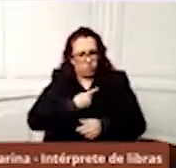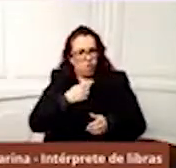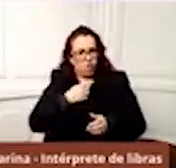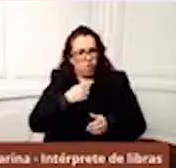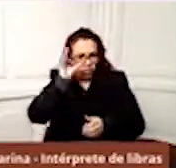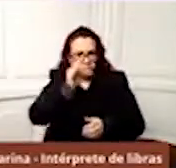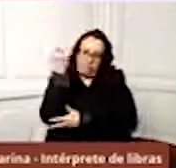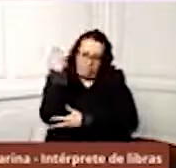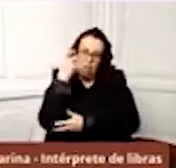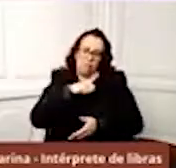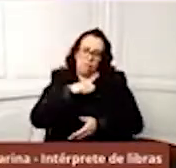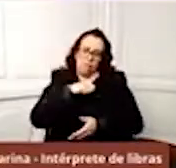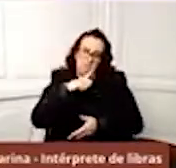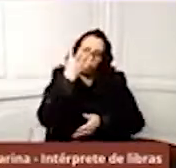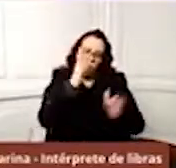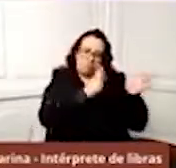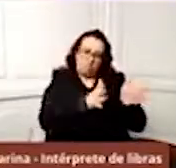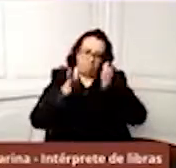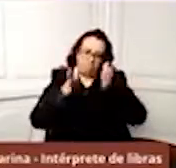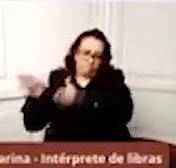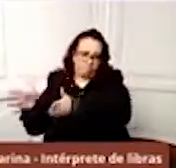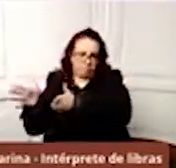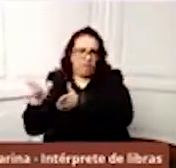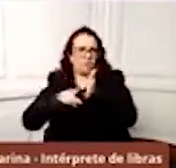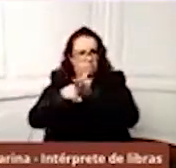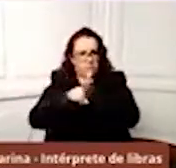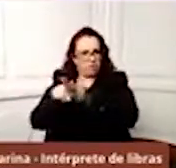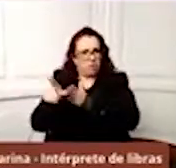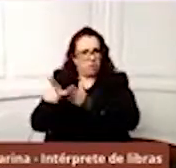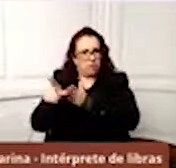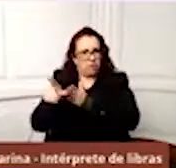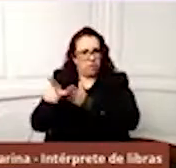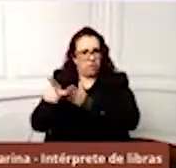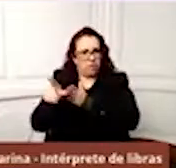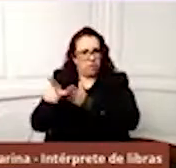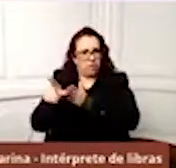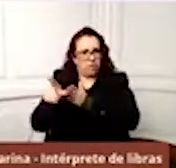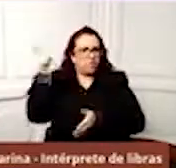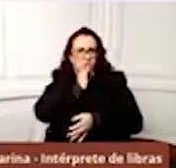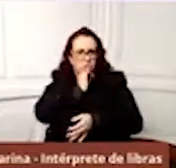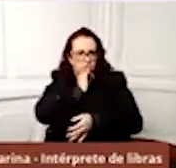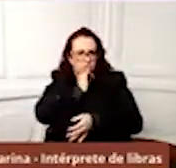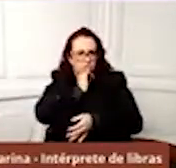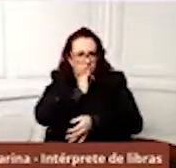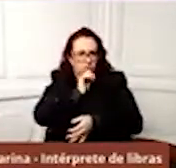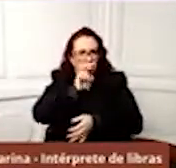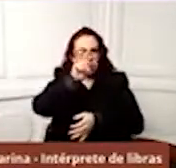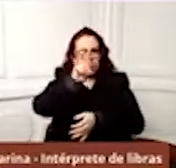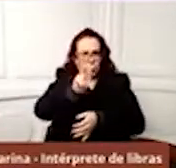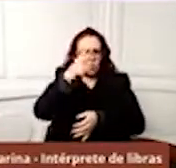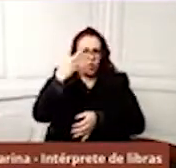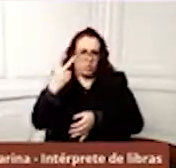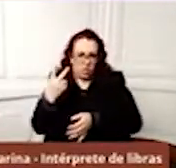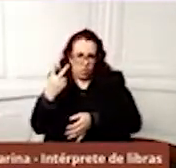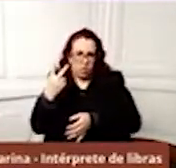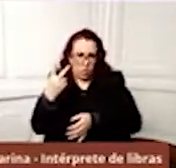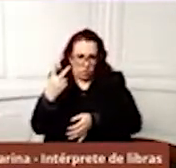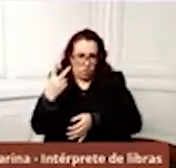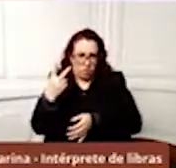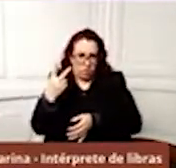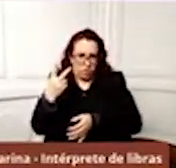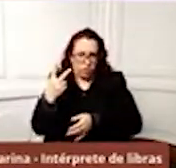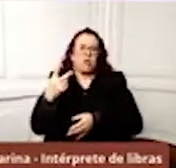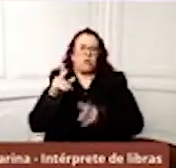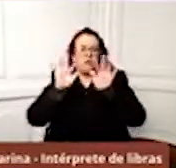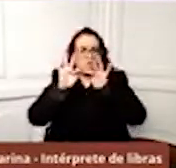dizendo de estabilidade. E a gente já conseguiu testar, então, 52 familiares das pessoas que testaram